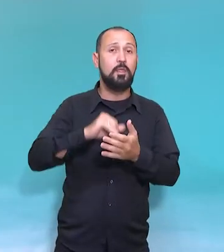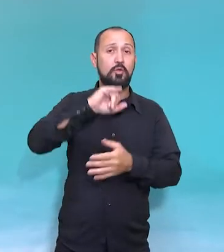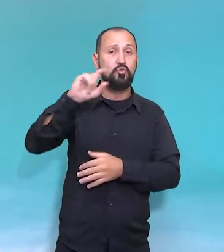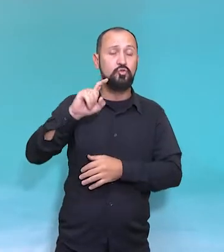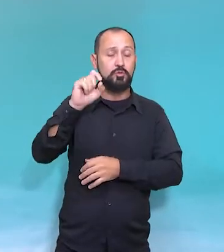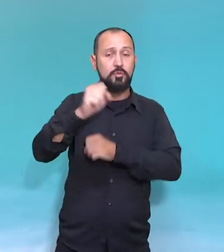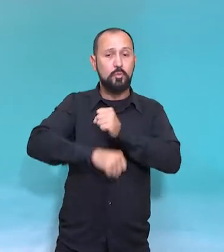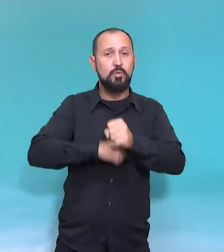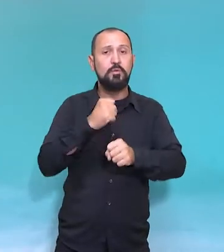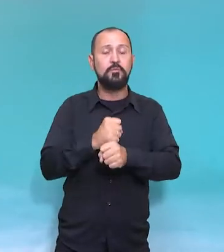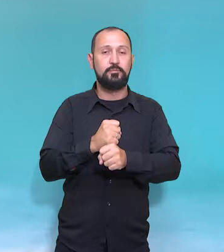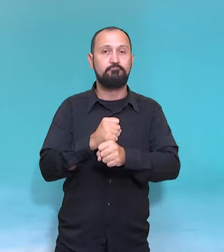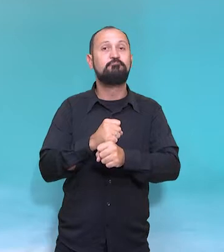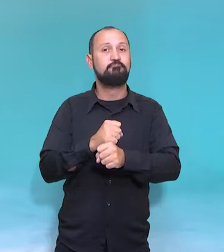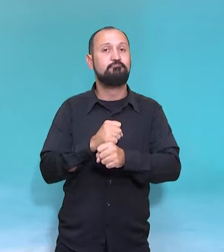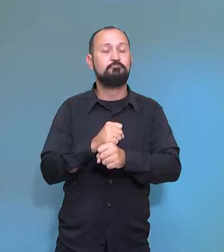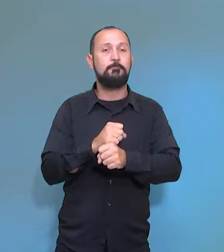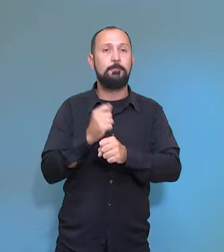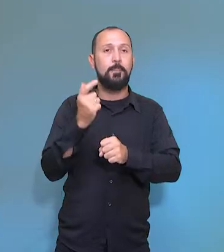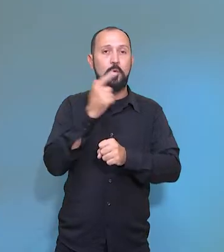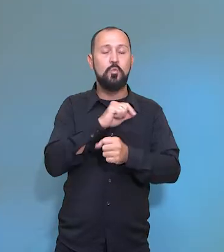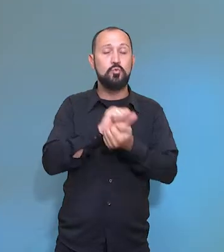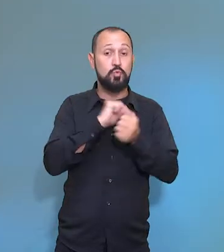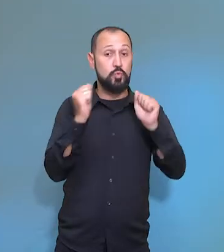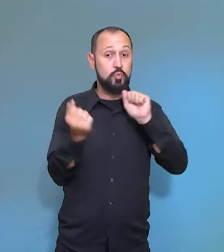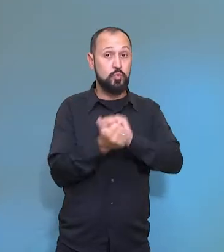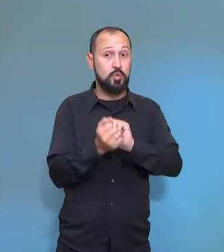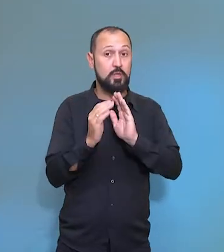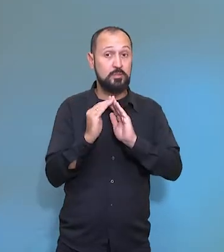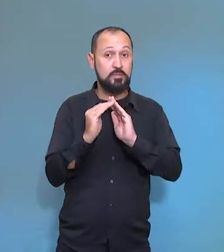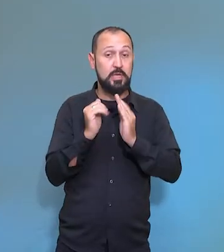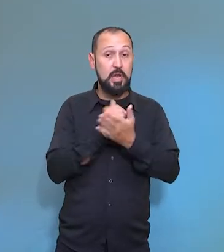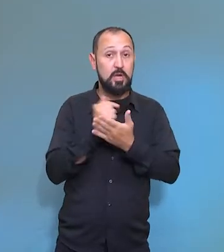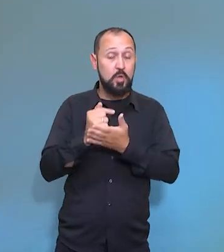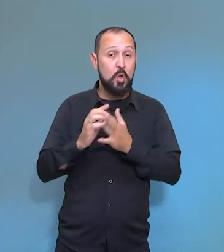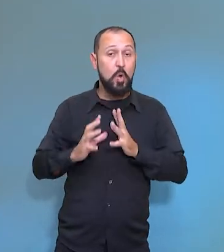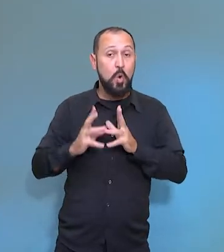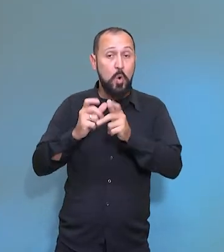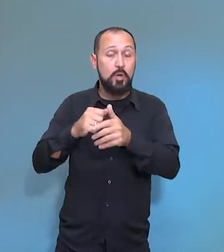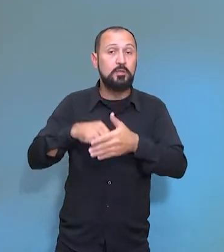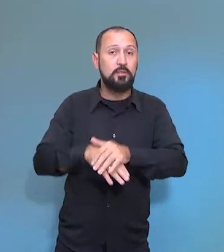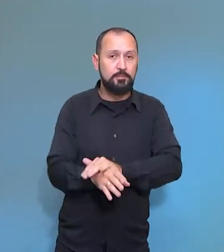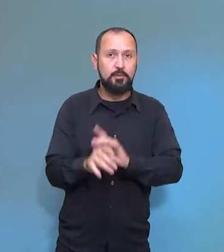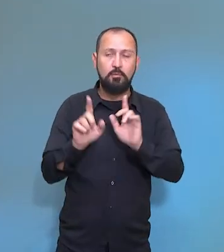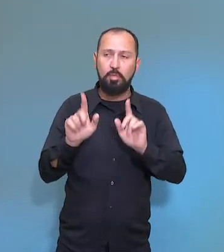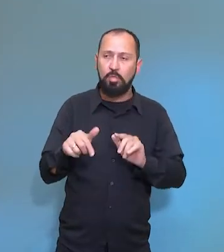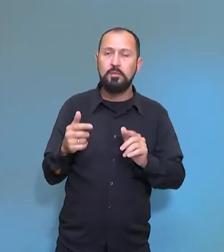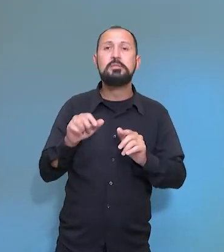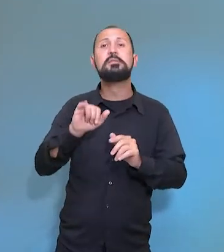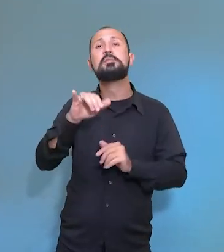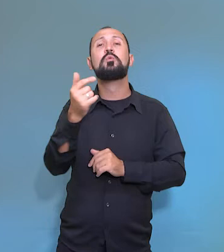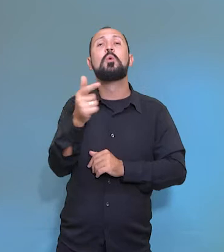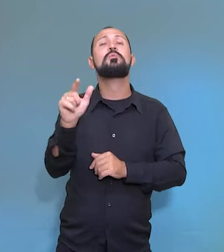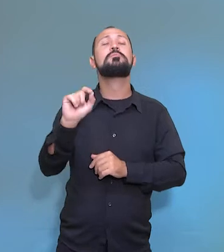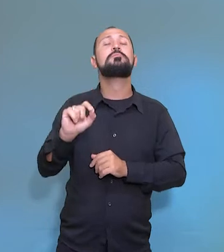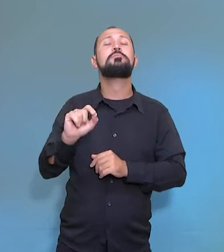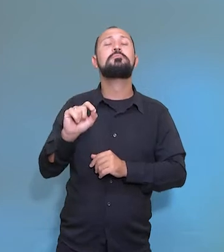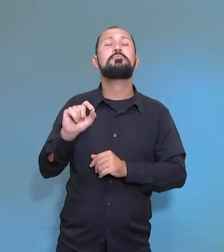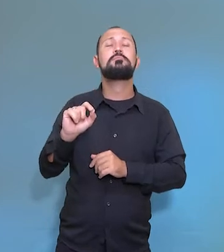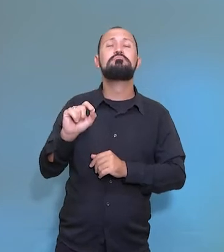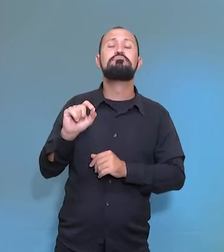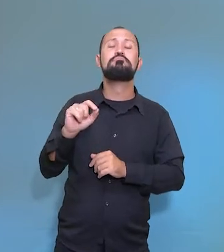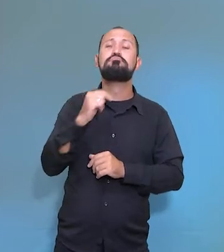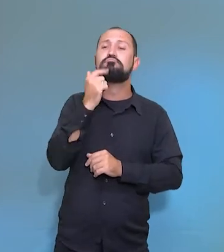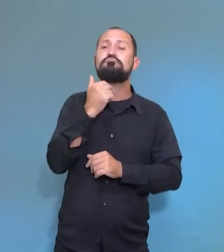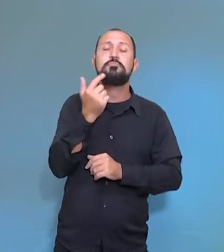Até janeiro do ano que vem, todos os cartórios devem se adequar a essa imposição legal, né? Caso isso não aconteça, o